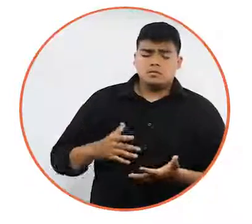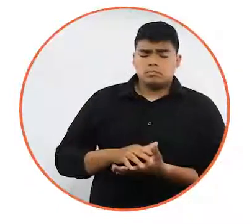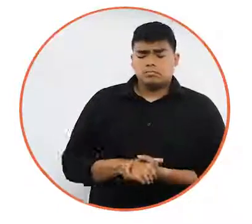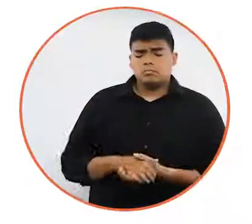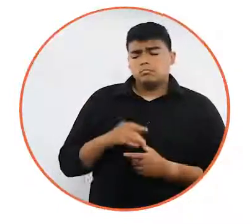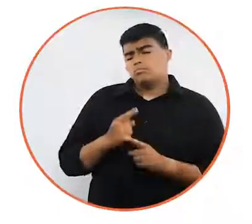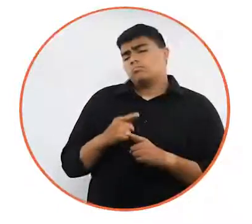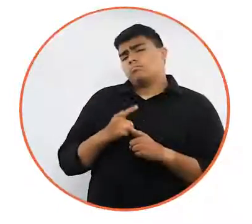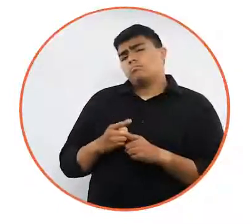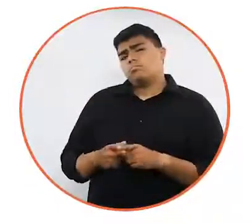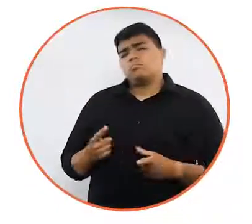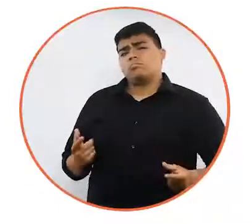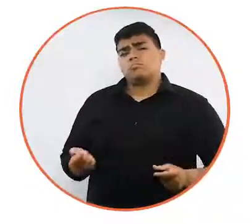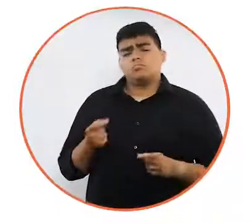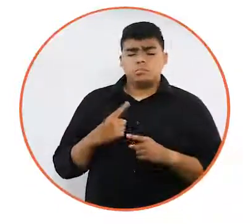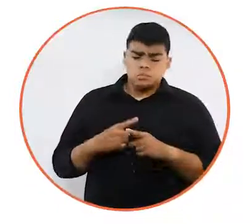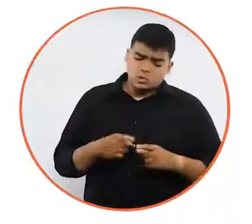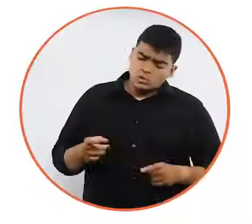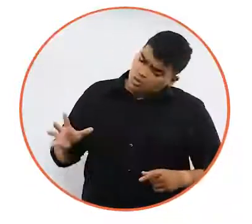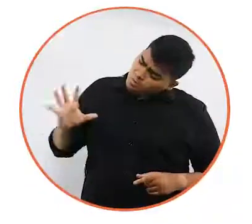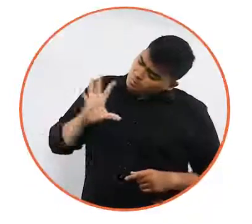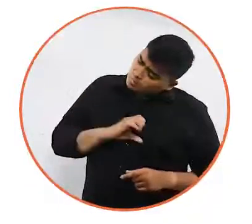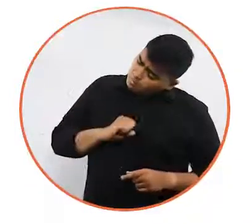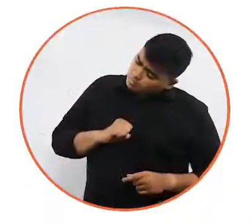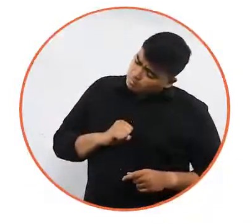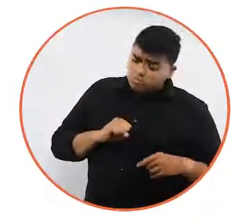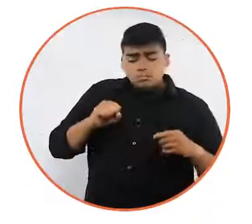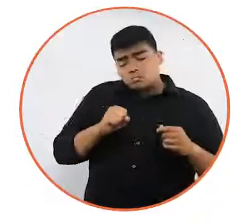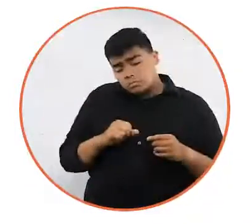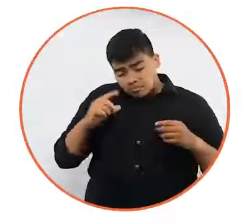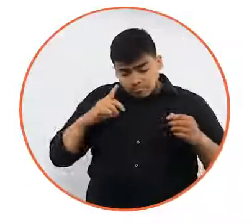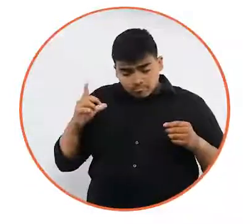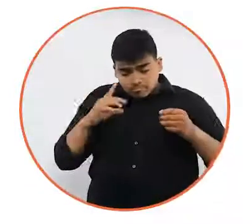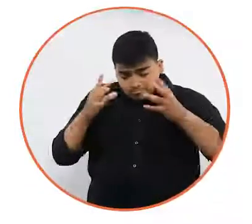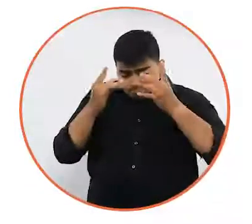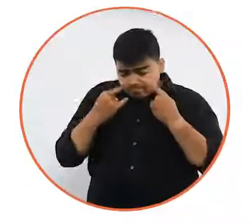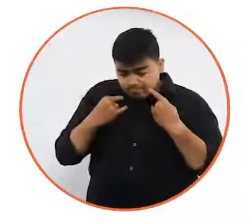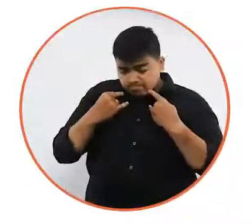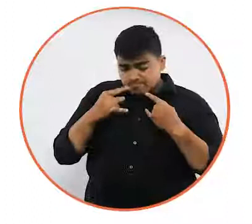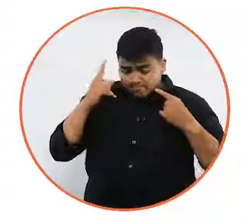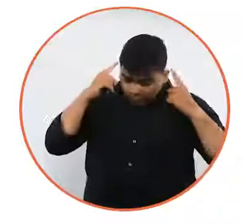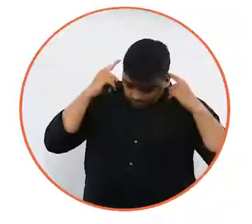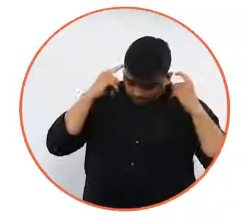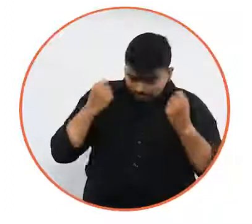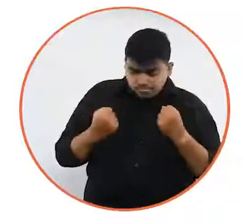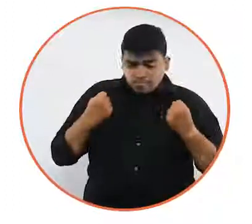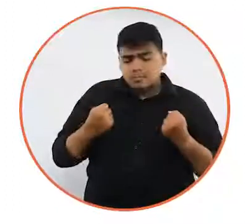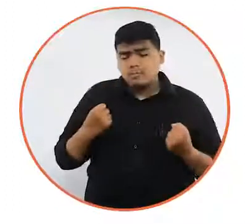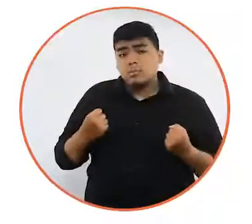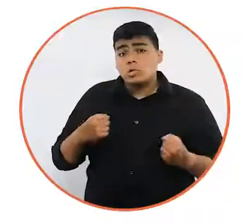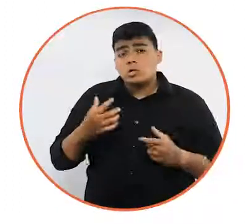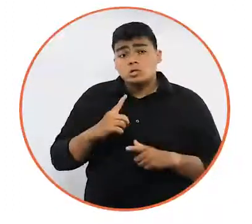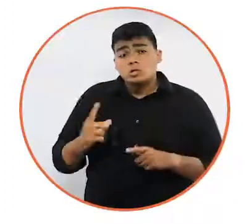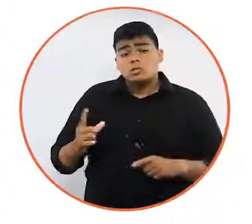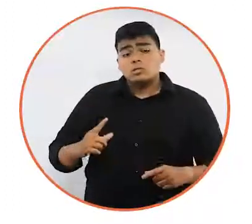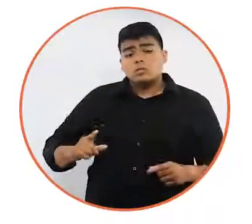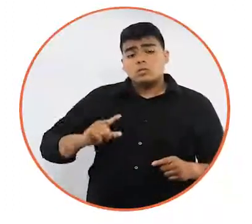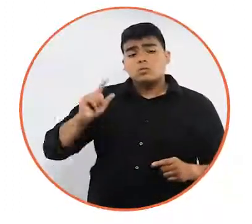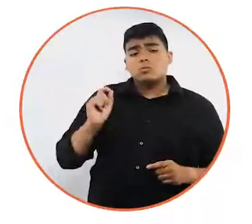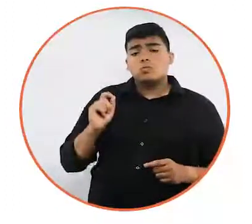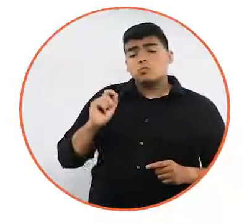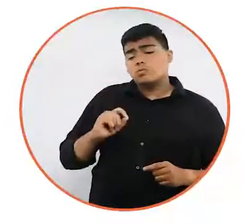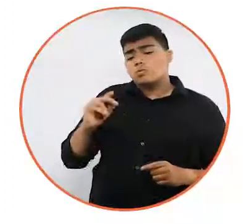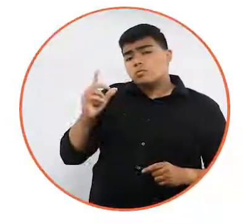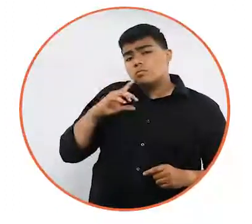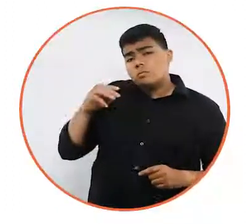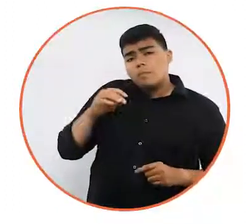alegre. Por quê? Sabe que há morcegos de pesadas orelhas. E aí ele vai usando as metáforas para